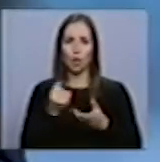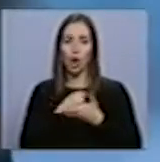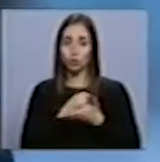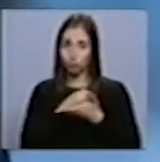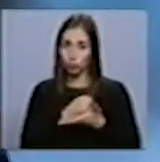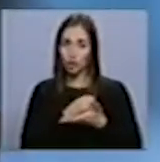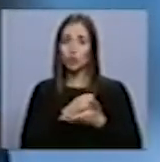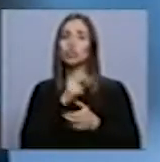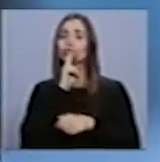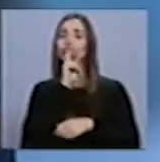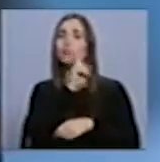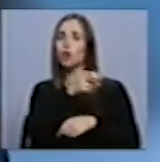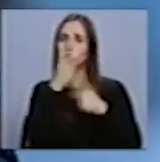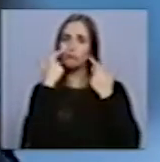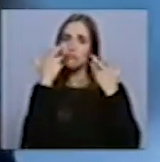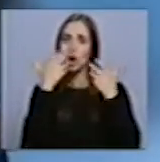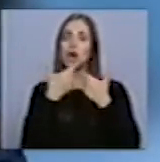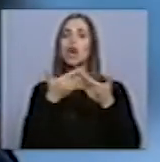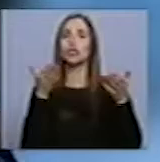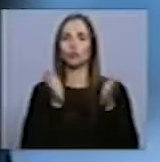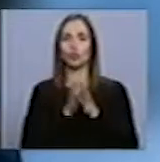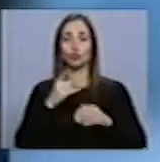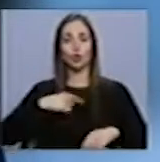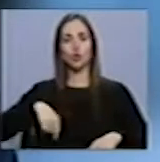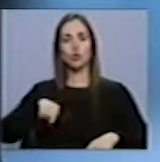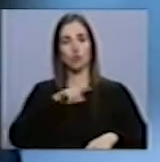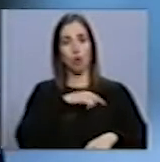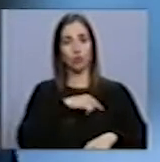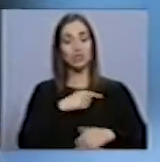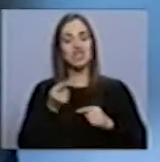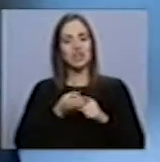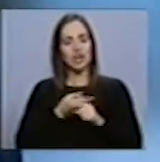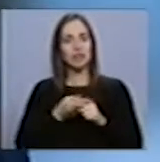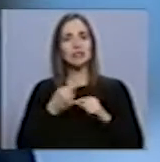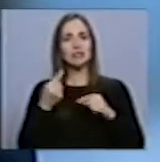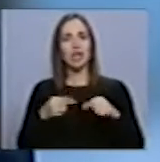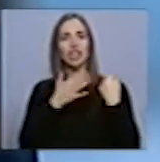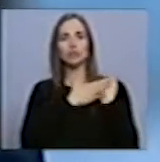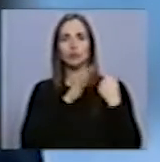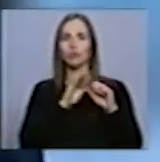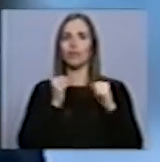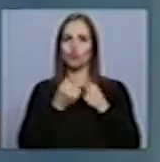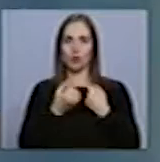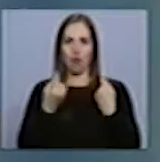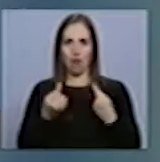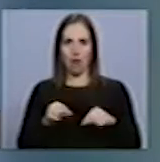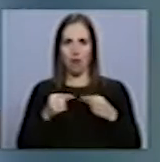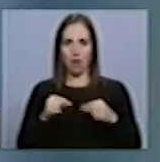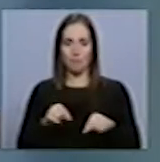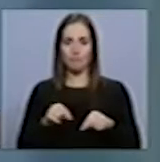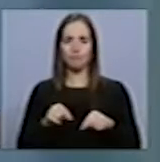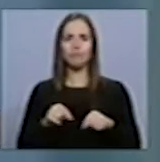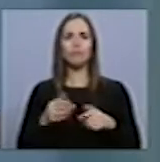resposta clara a todos do que nós somos uma parte interessada e temos responsabilidade social nesta matéria é especulação que está a existir